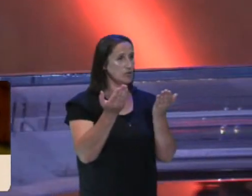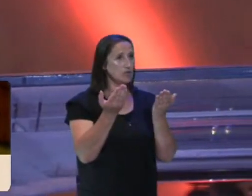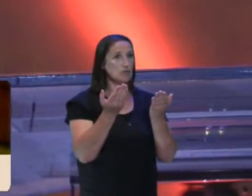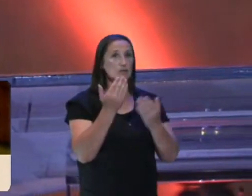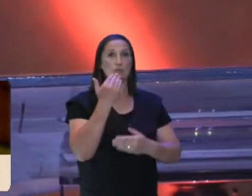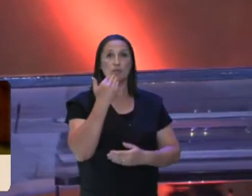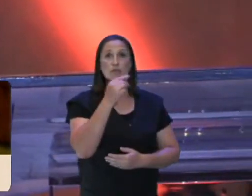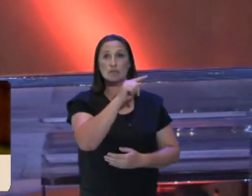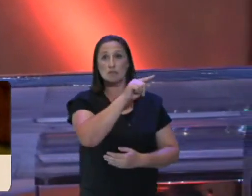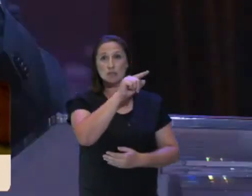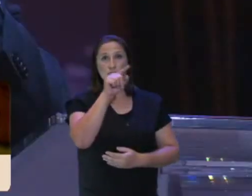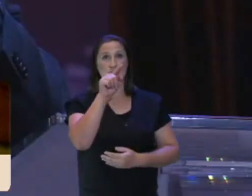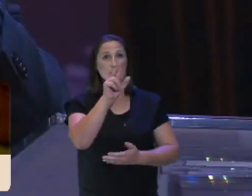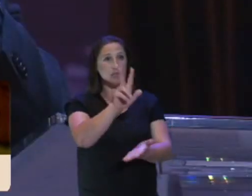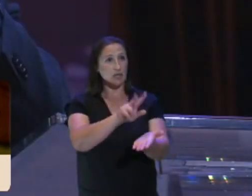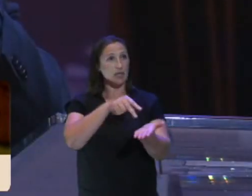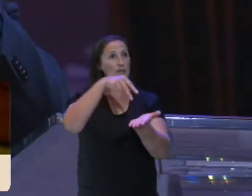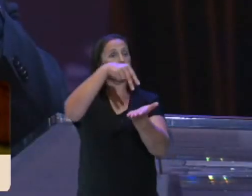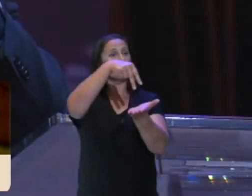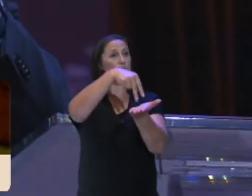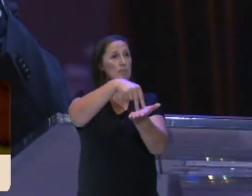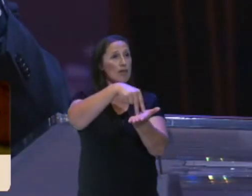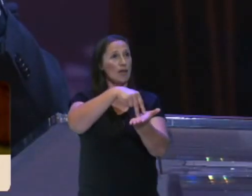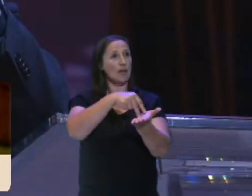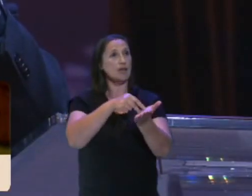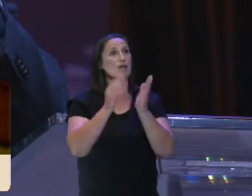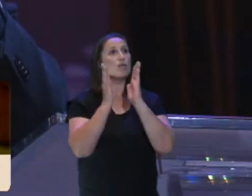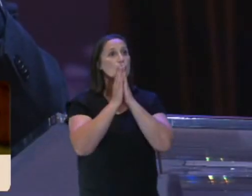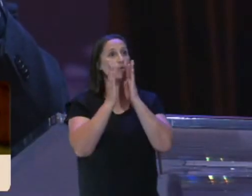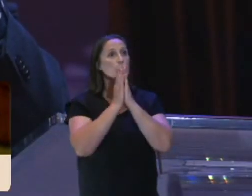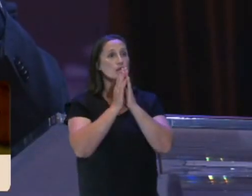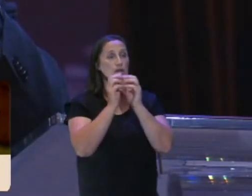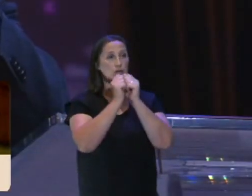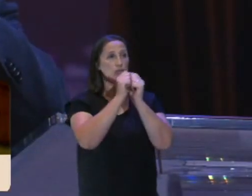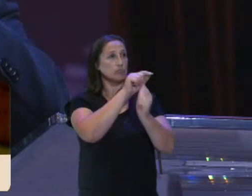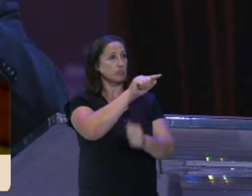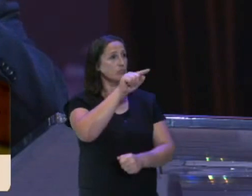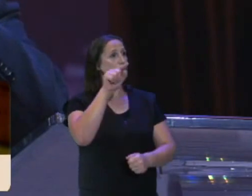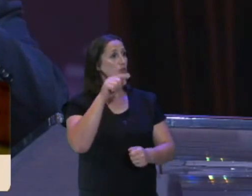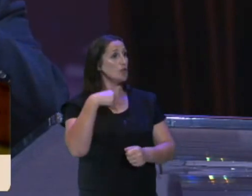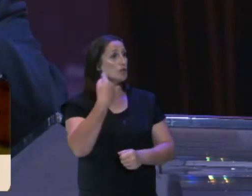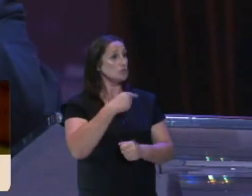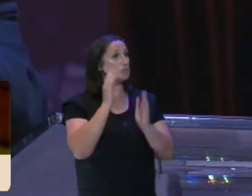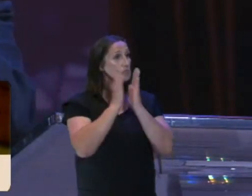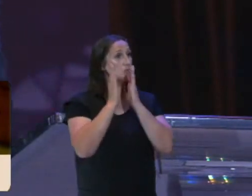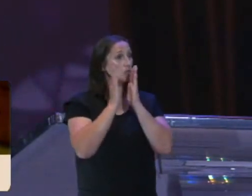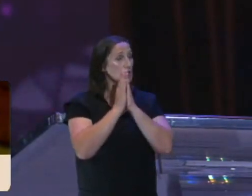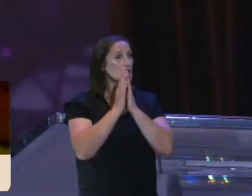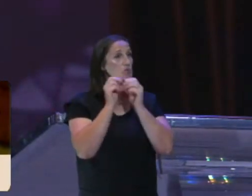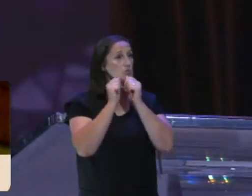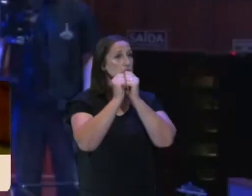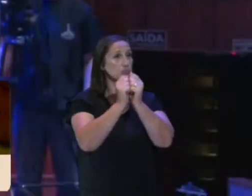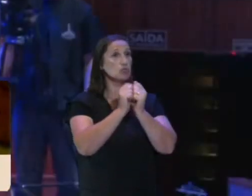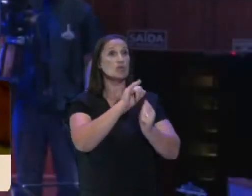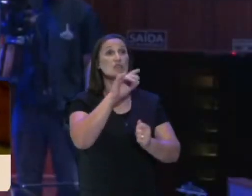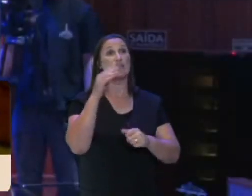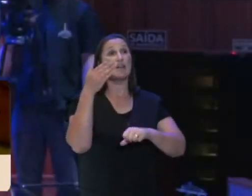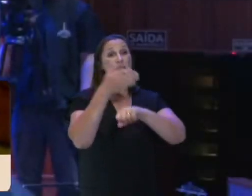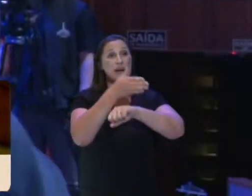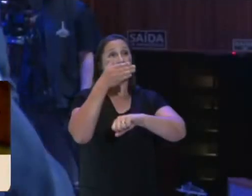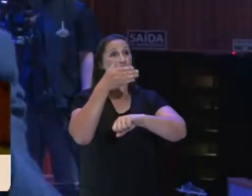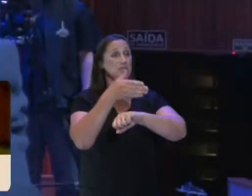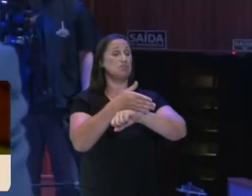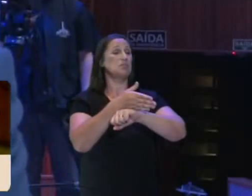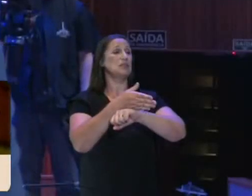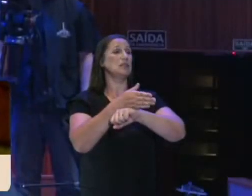aqui conosco a ficar de pé aí no seu lugar para eu orar por você. Nós vamos orar juntos aqui. E se você está participando com a gente